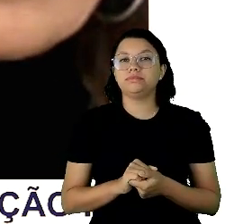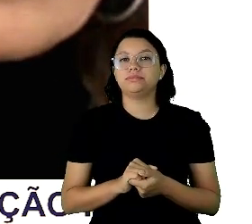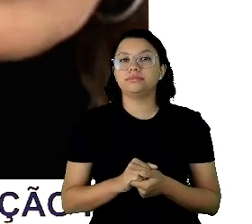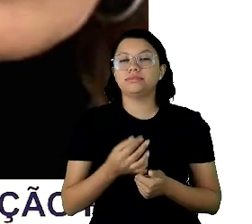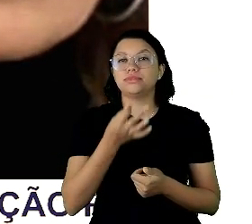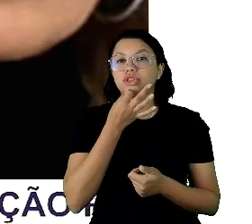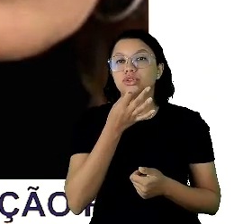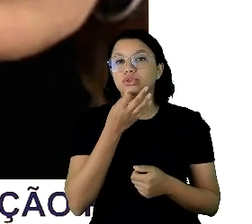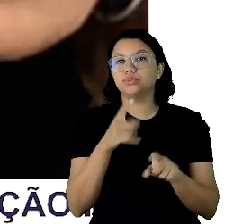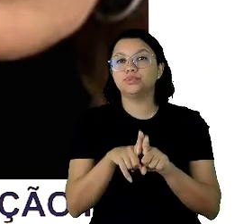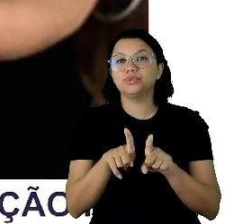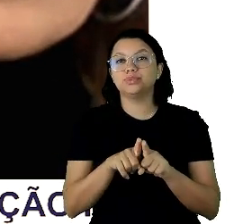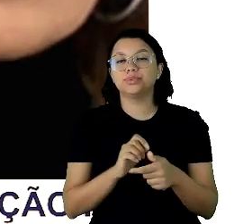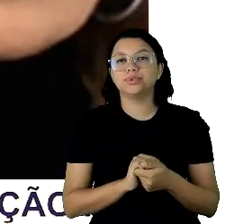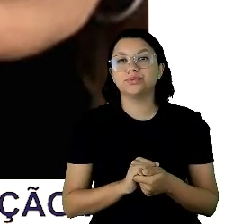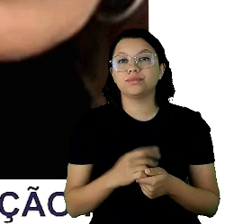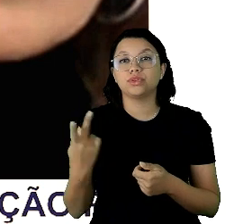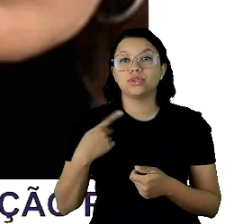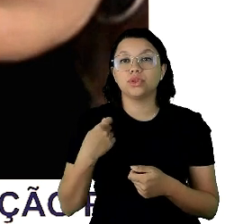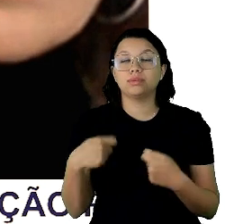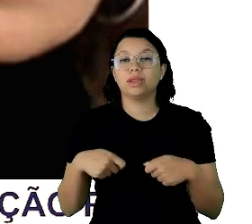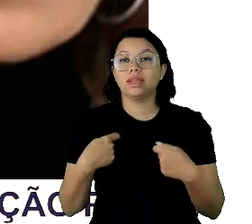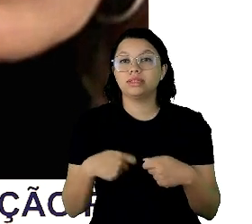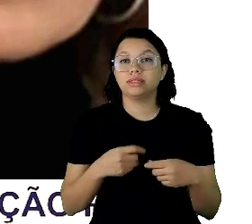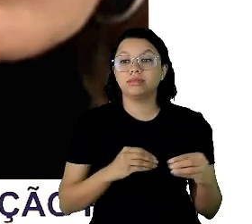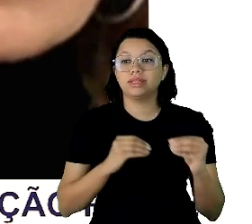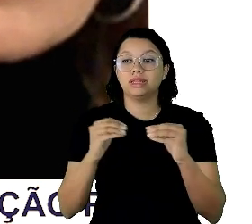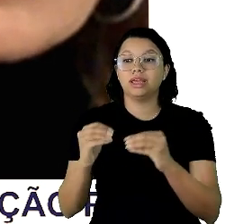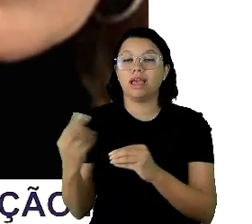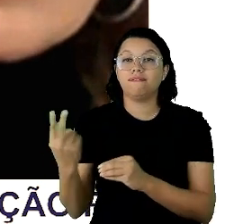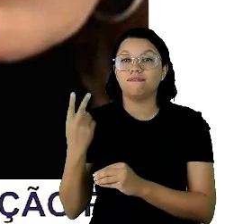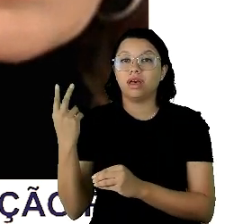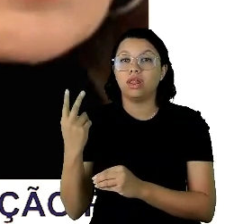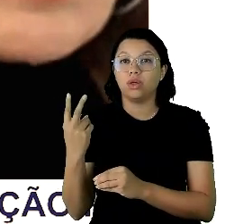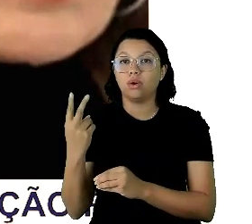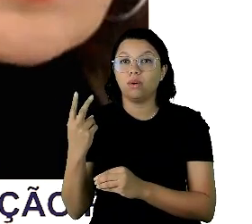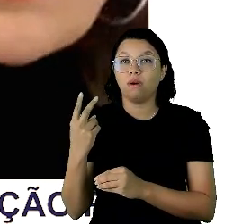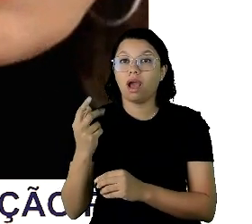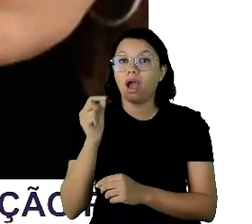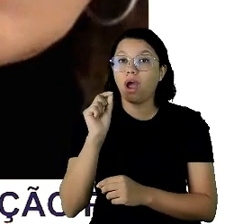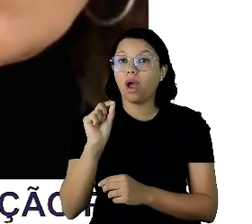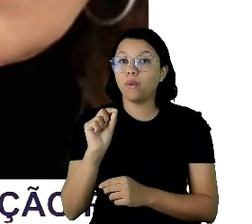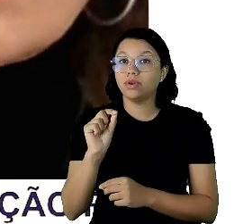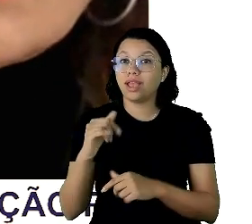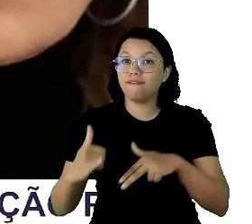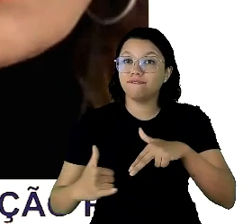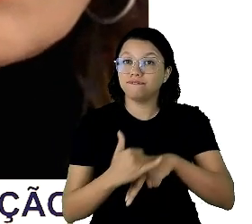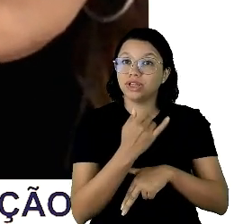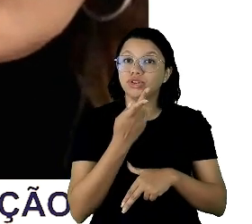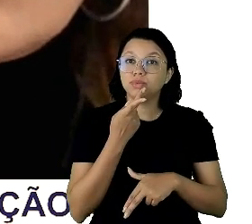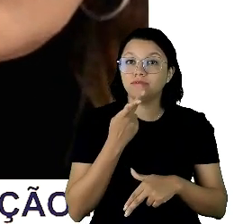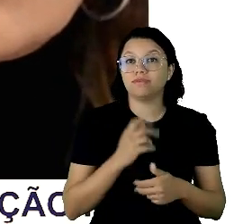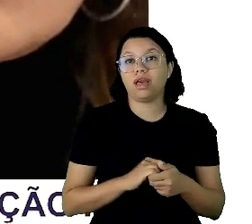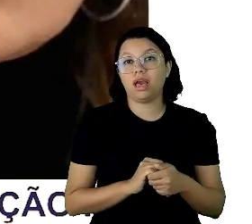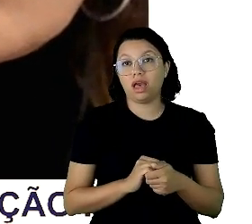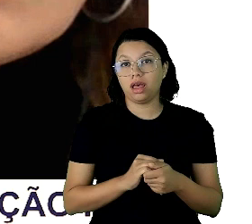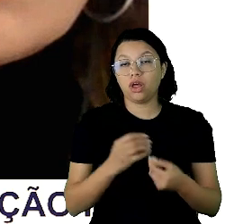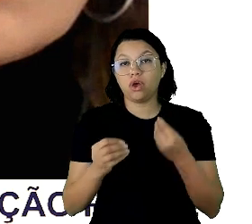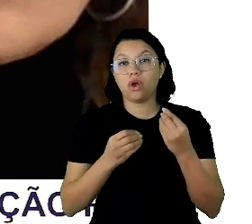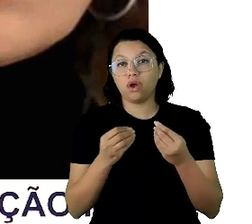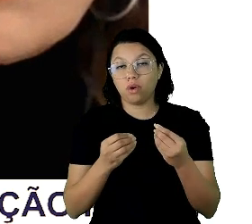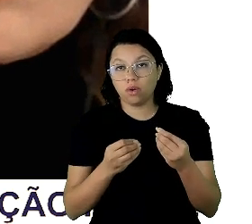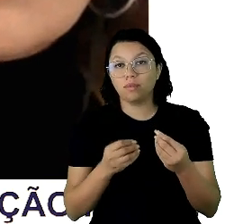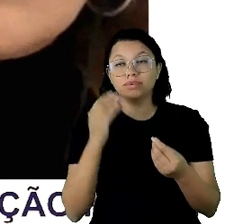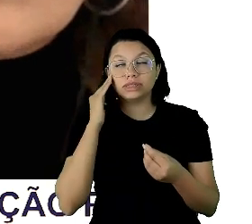devemos atribuir valor à palavra da vítima, assim como se interpreta a Lei Maria da Penha, que